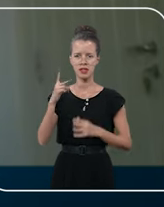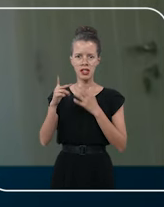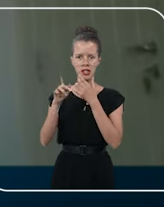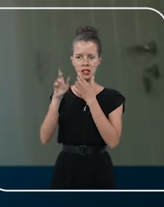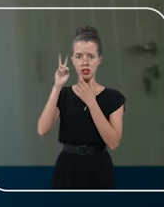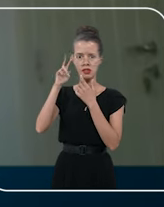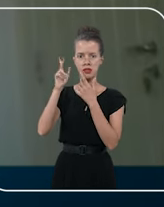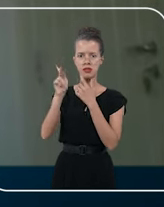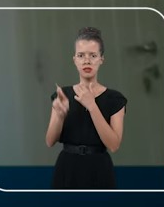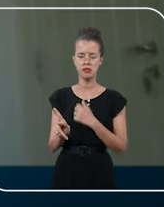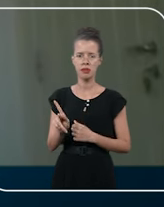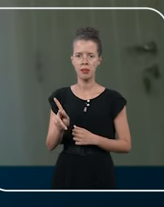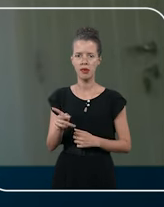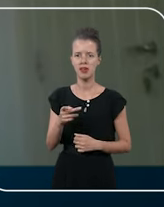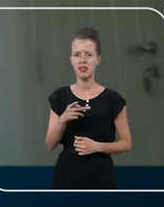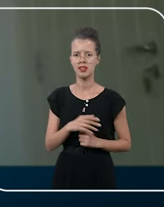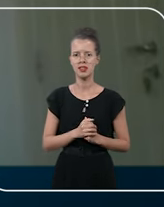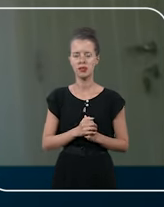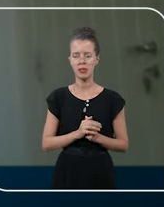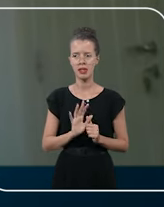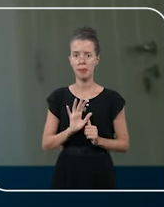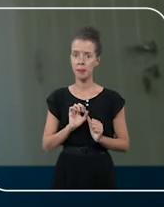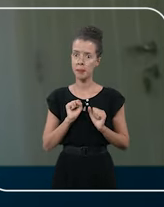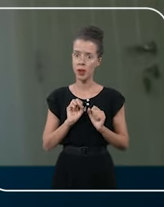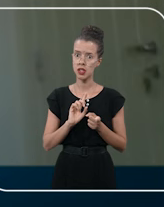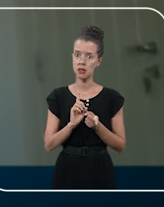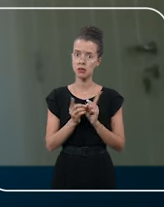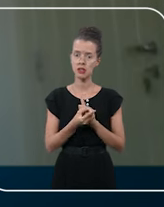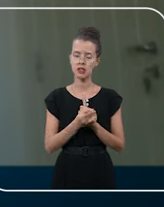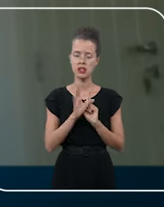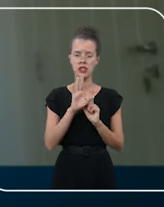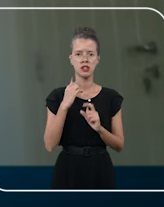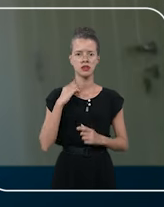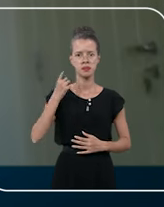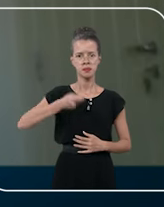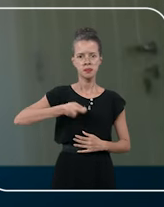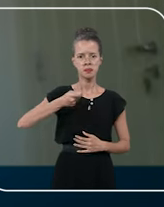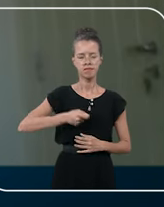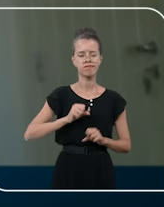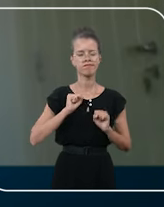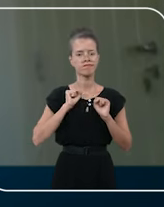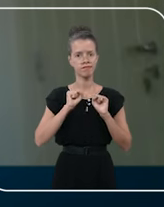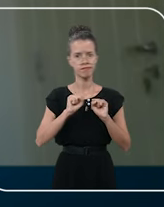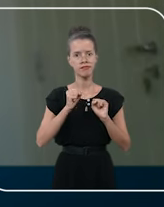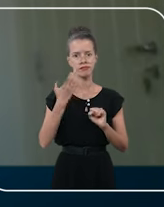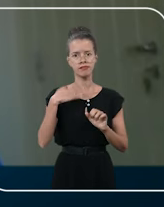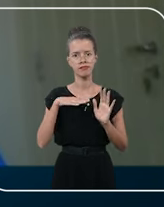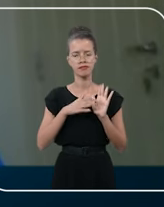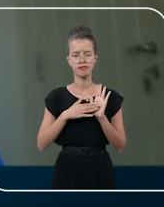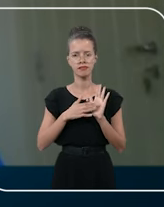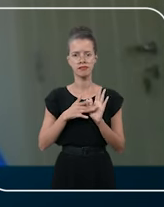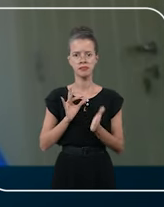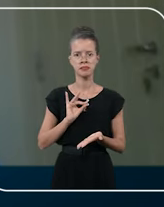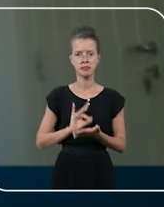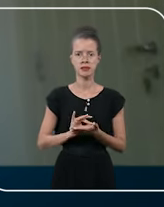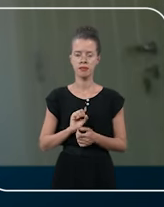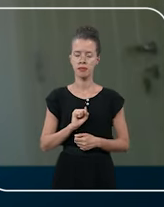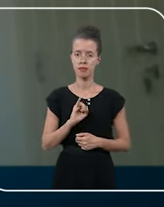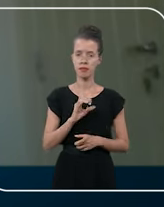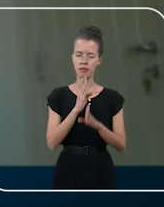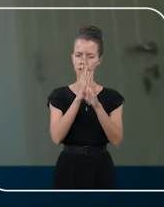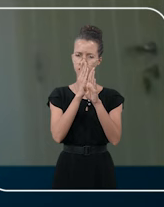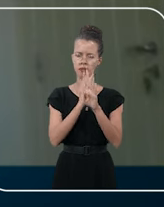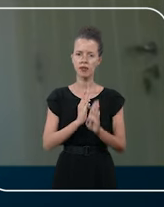fato automática, né? Realmente o juiz, ele pode aplicar esse ônus se ele verificar que realmente aquela parte